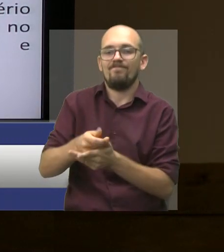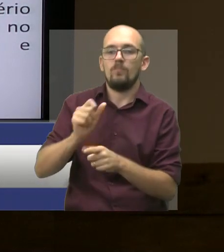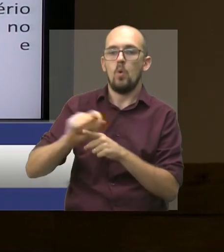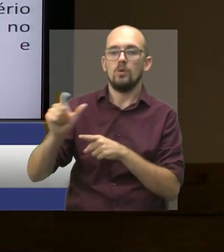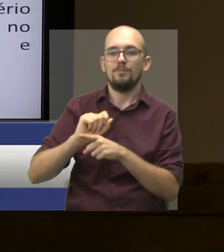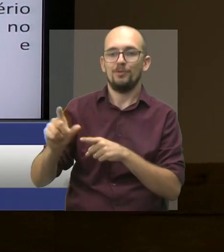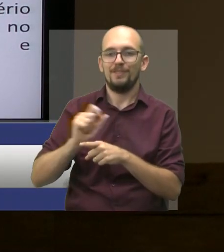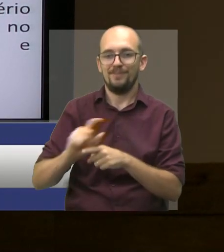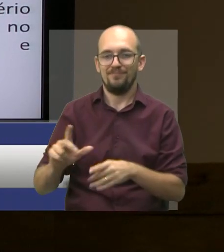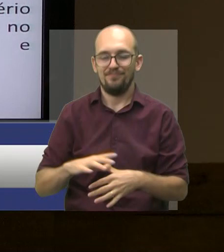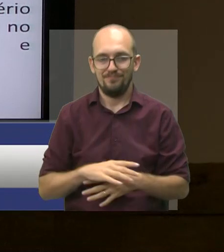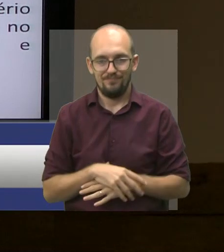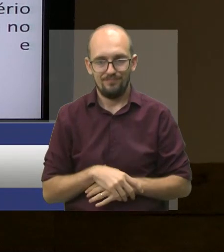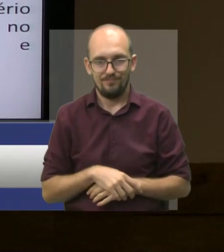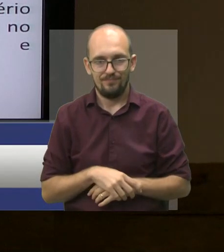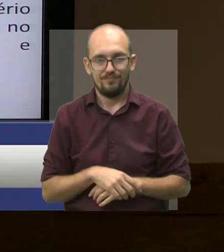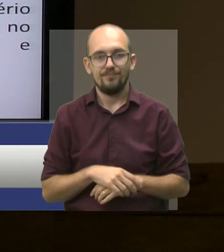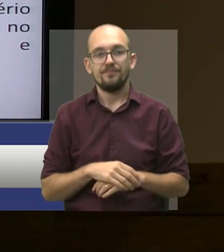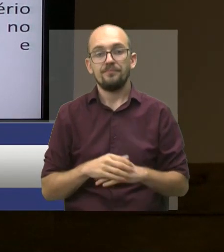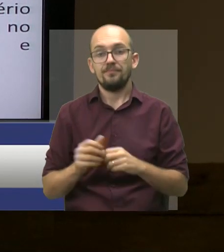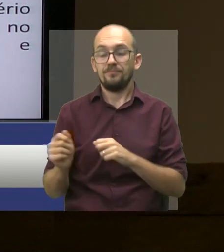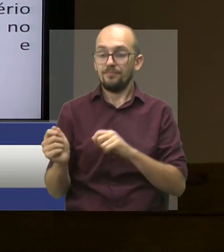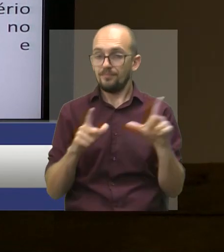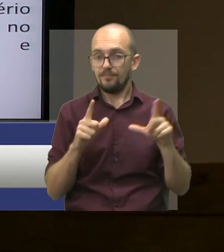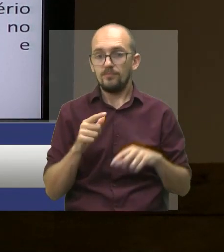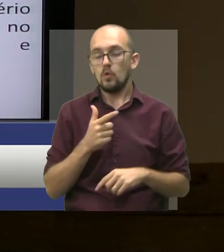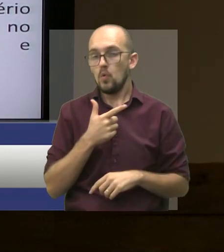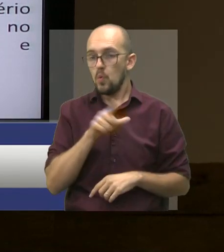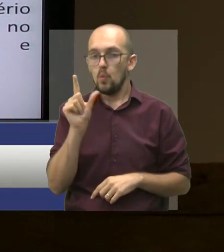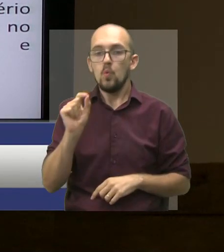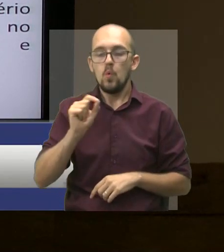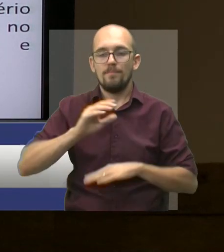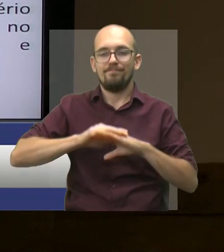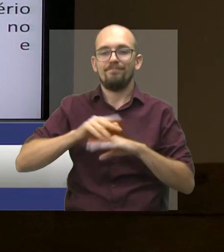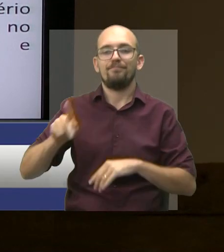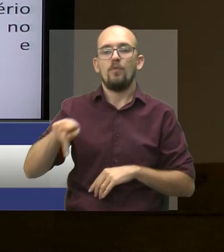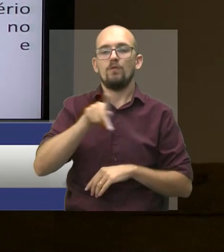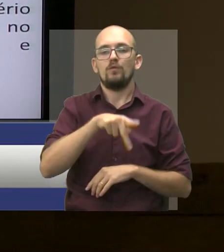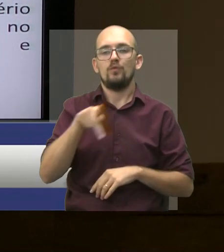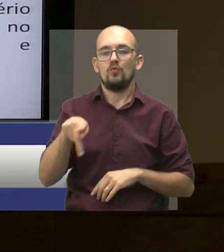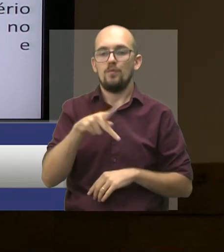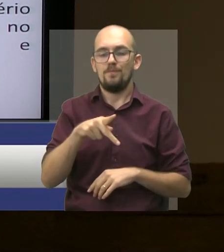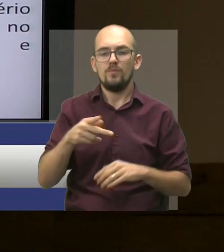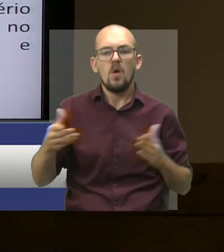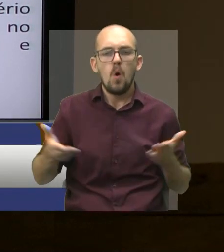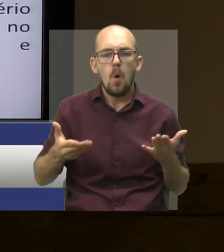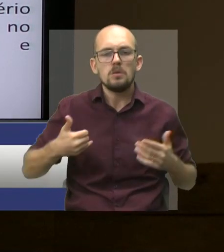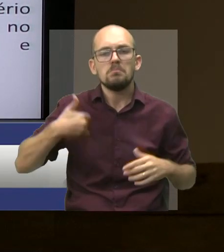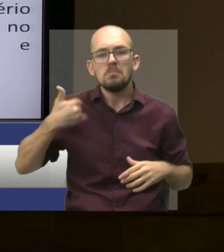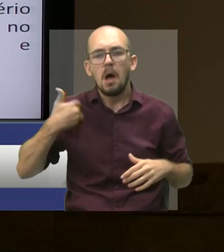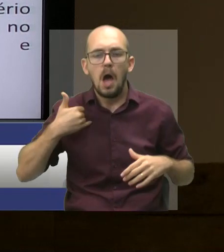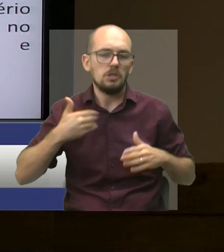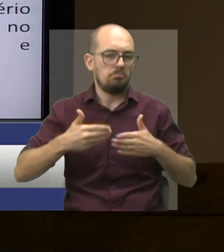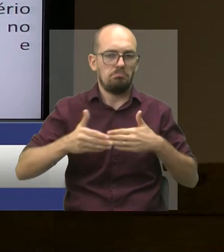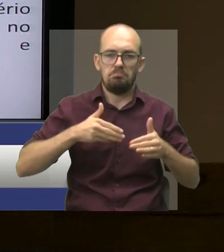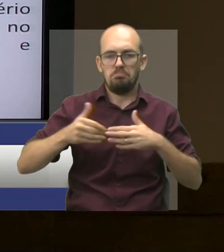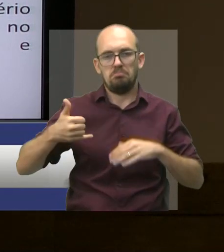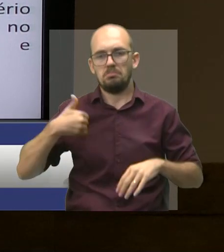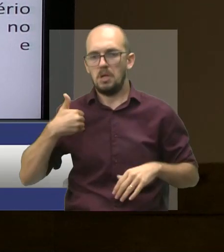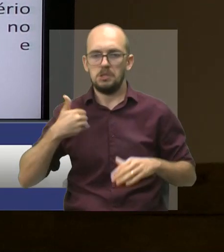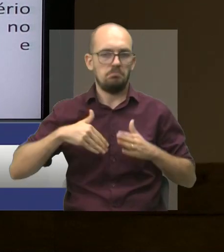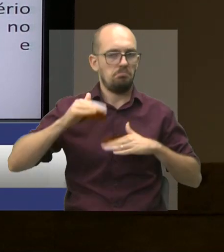Outra modalidade de aposentadoria existente é o do professor. Atualmente, não tem idade mínima para o professor